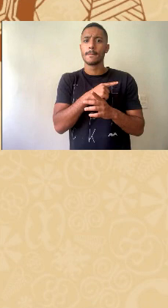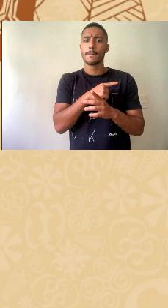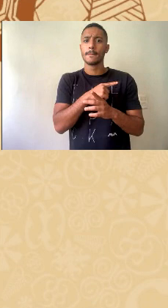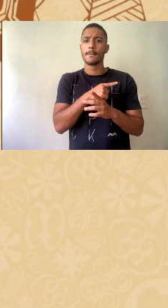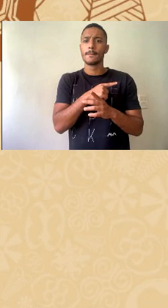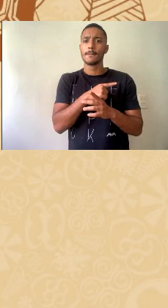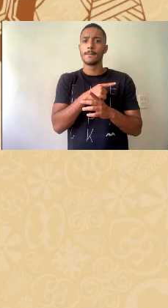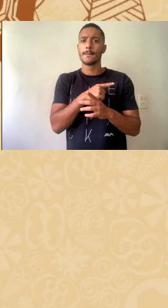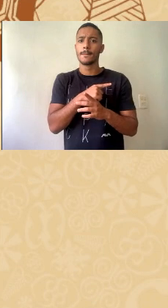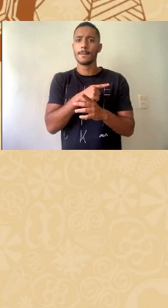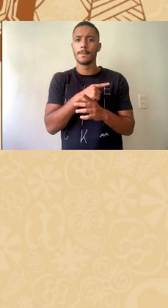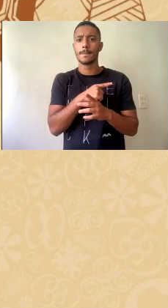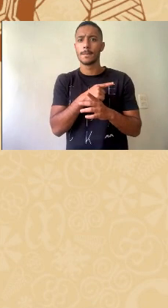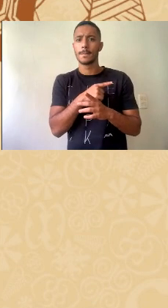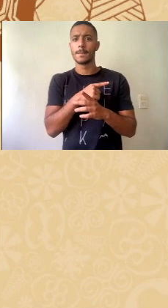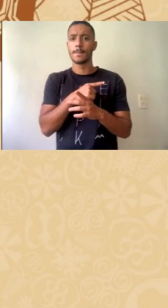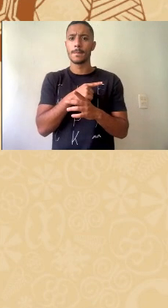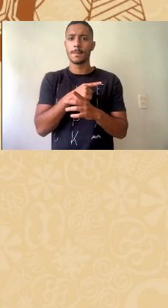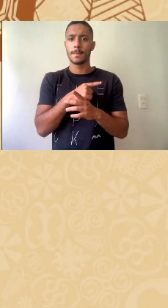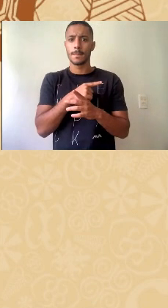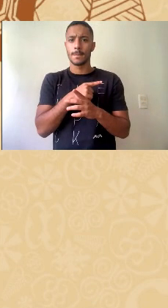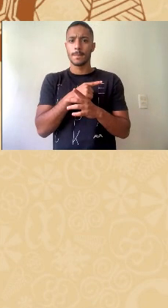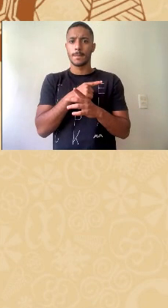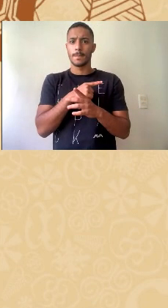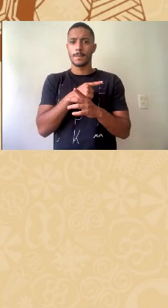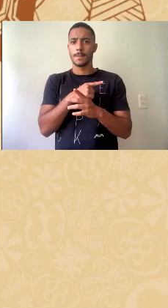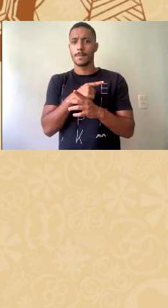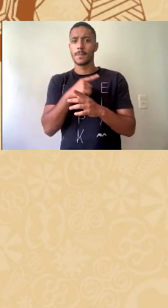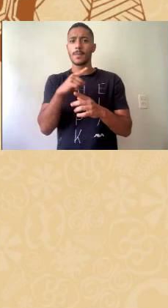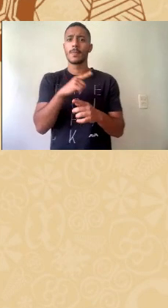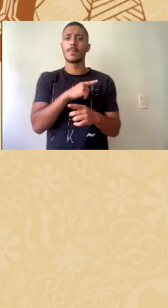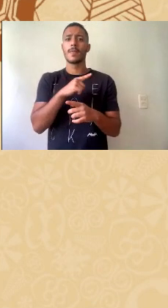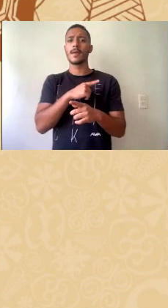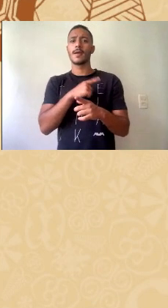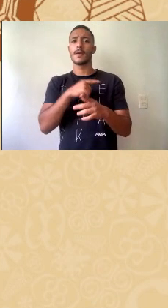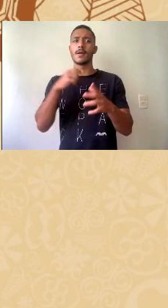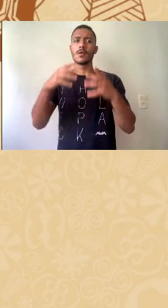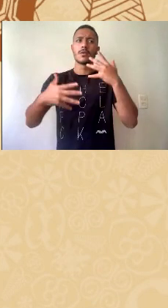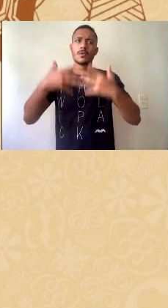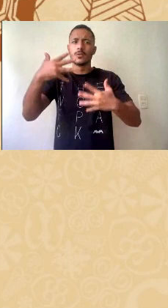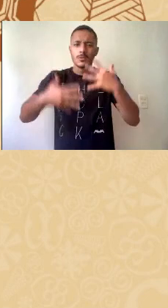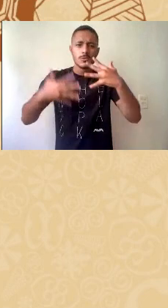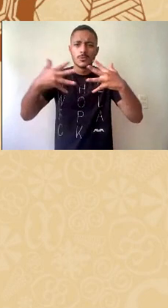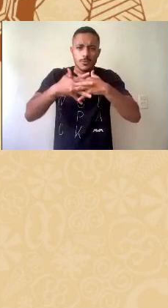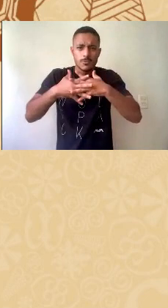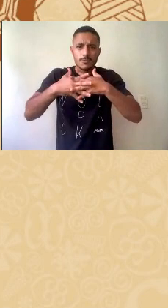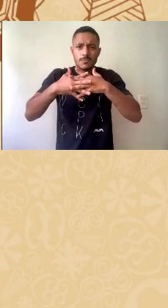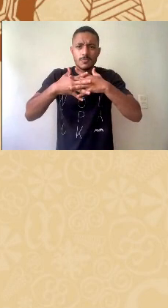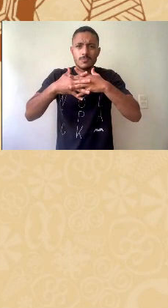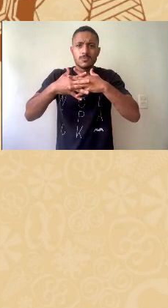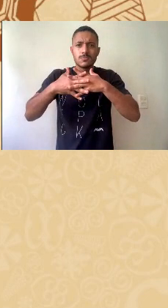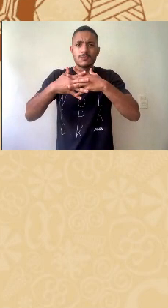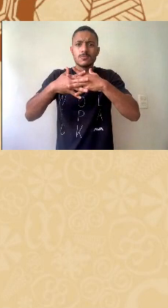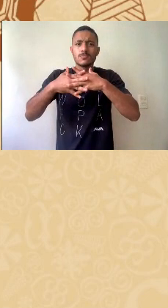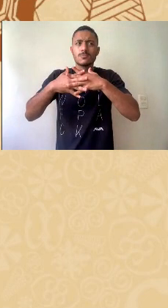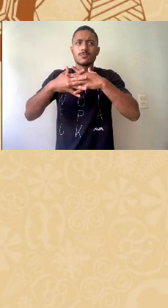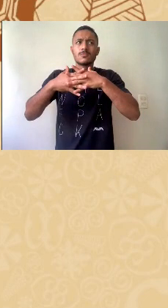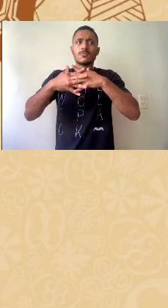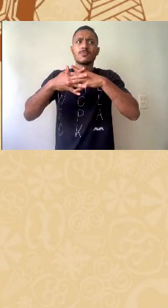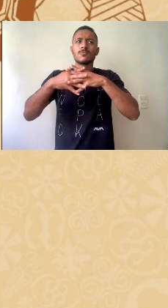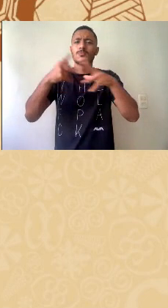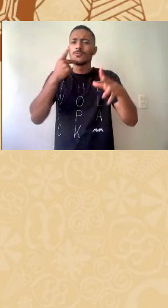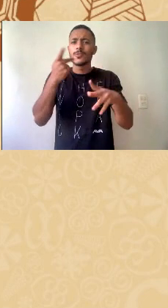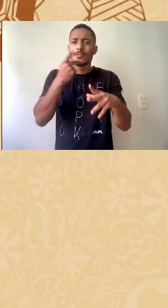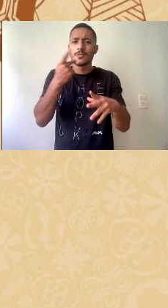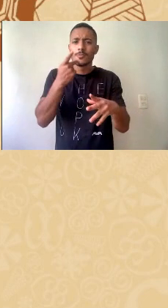haverá sempre, de ter conflitos quando nós falamos sobre relações raciais, porque estamos